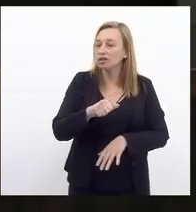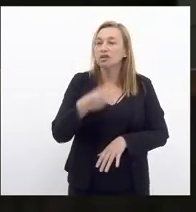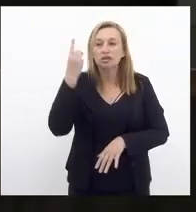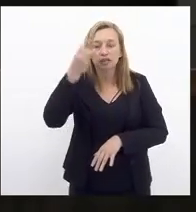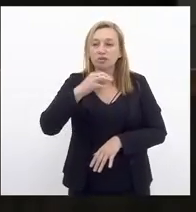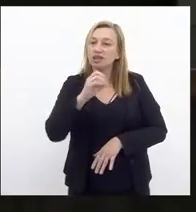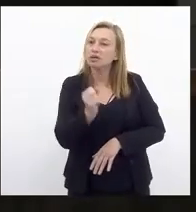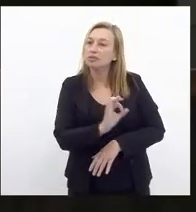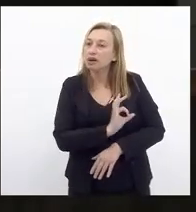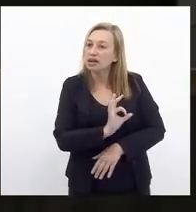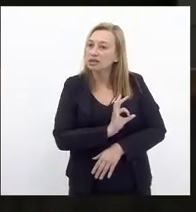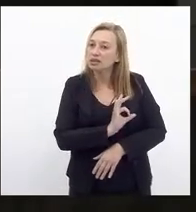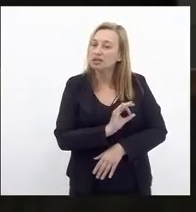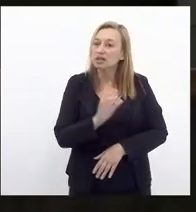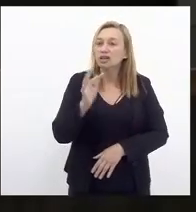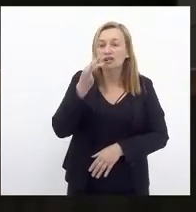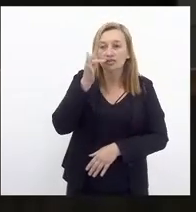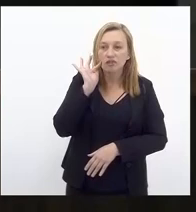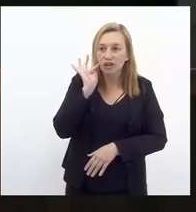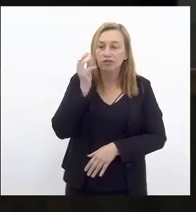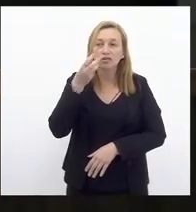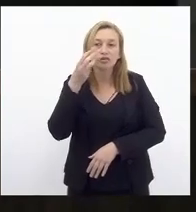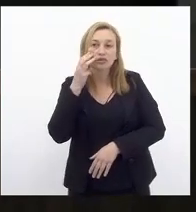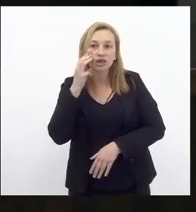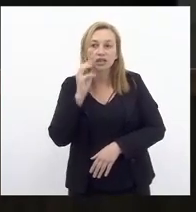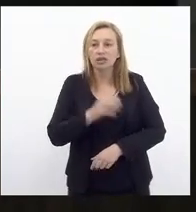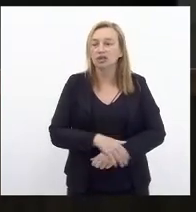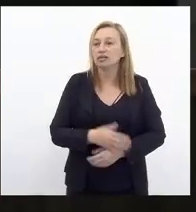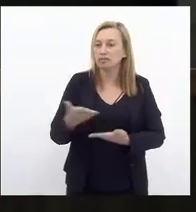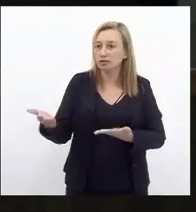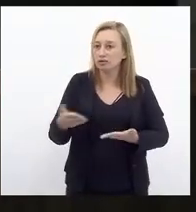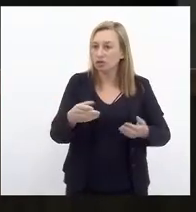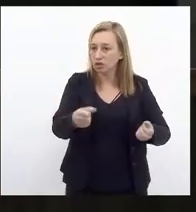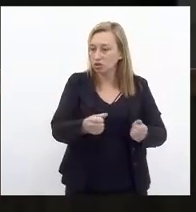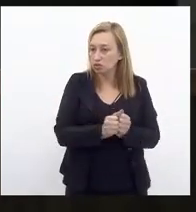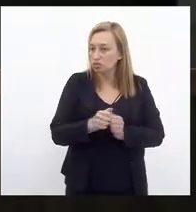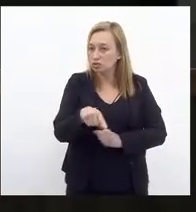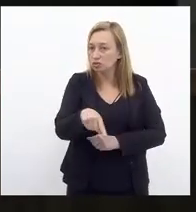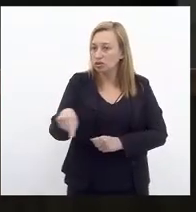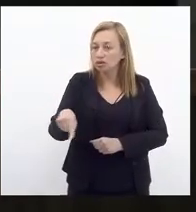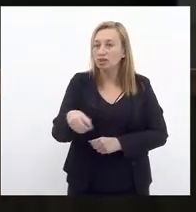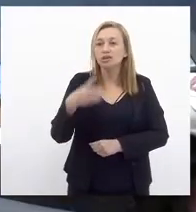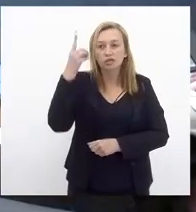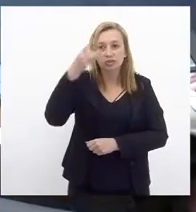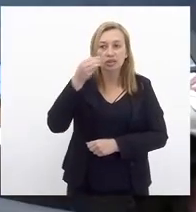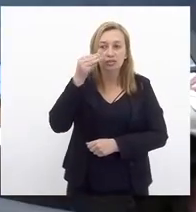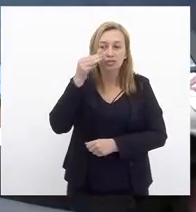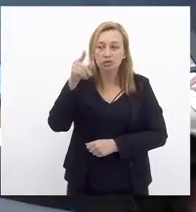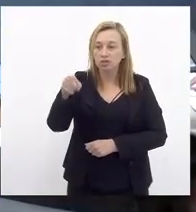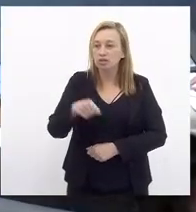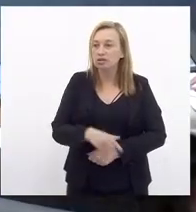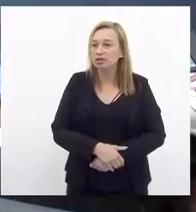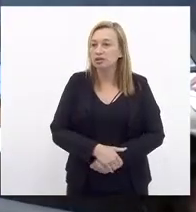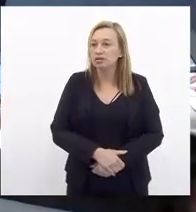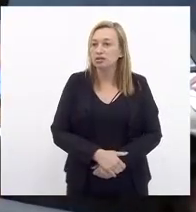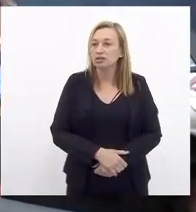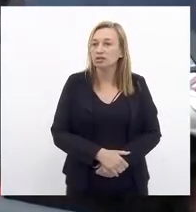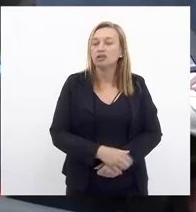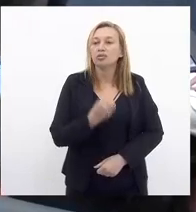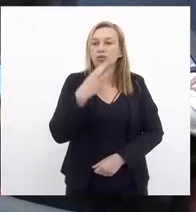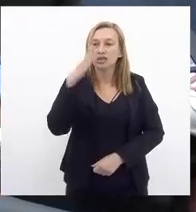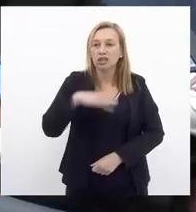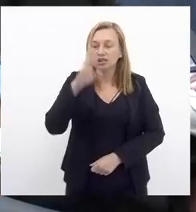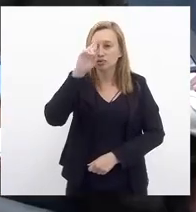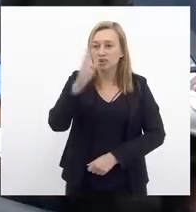deputada Marta Flávio e waldeck por favor aqui então com a palavra da Mônica Boa tarde